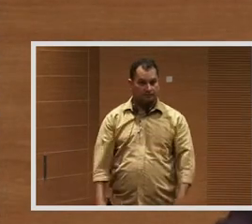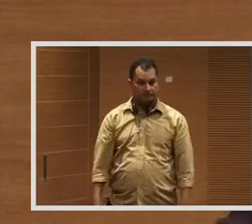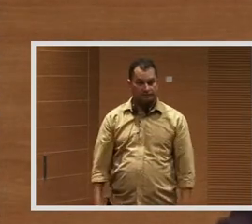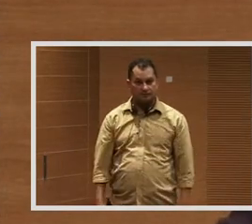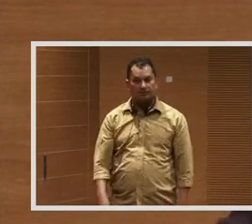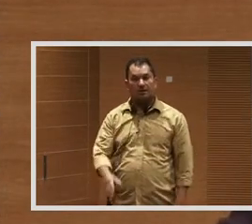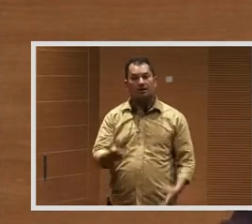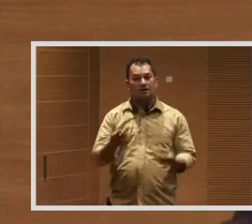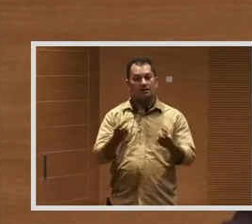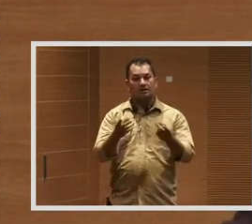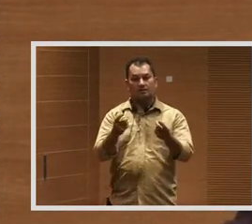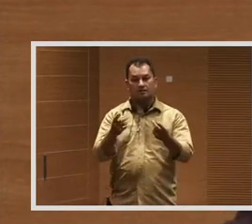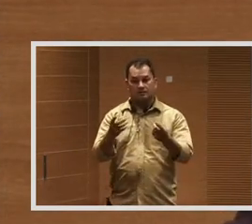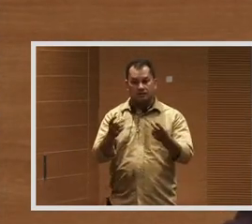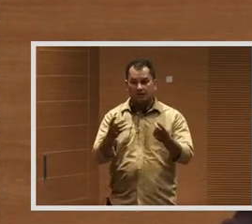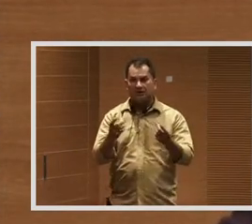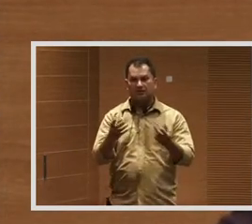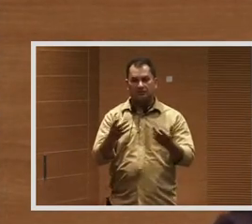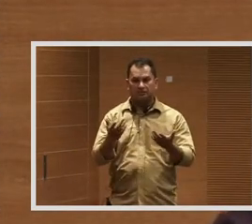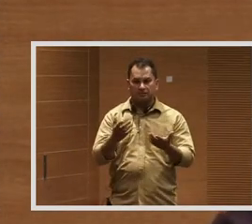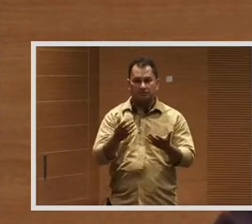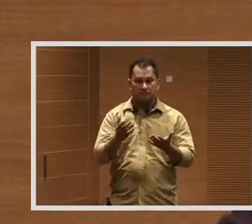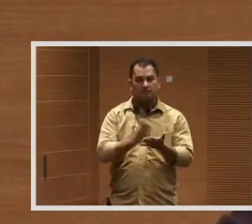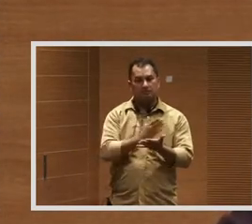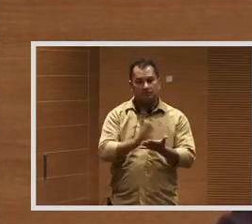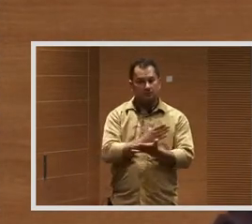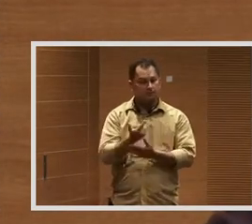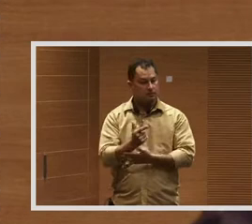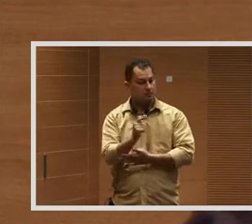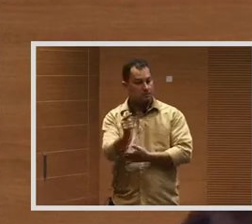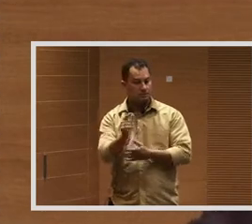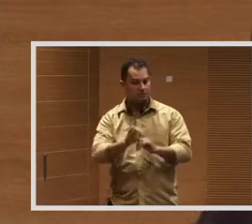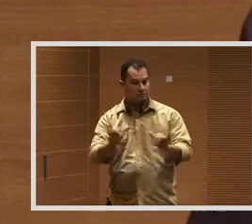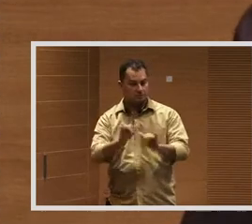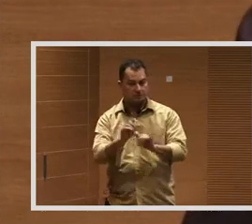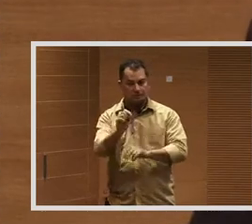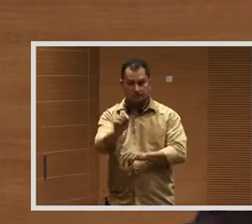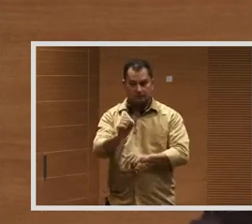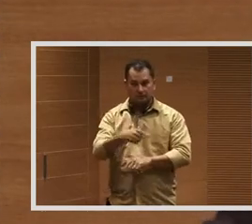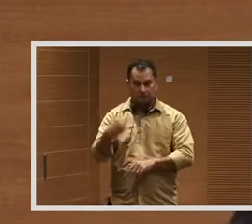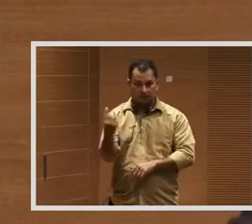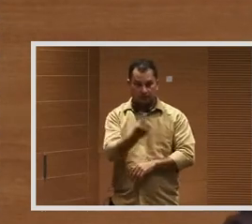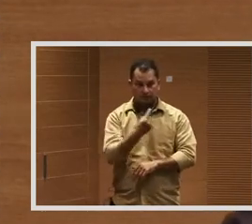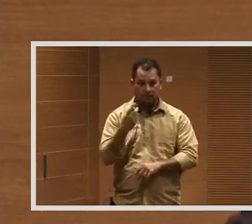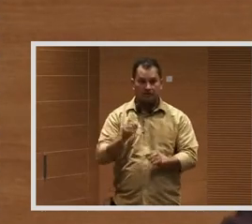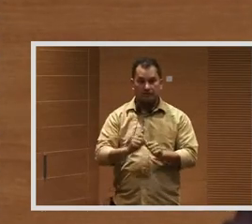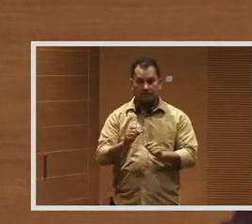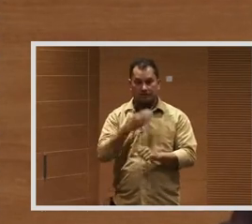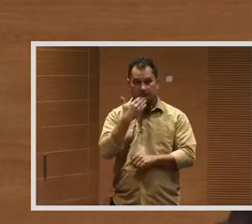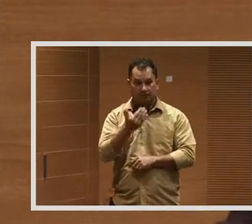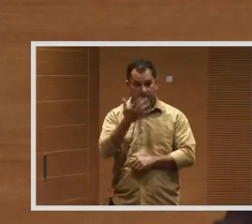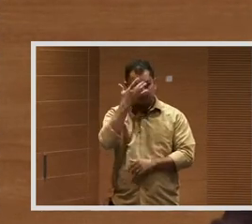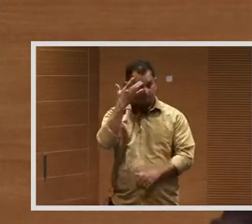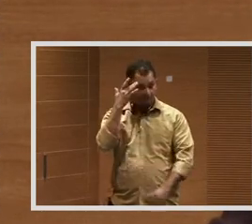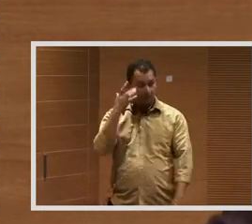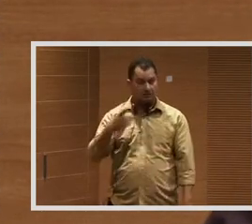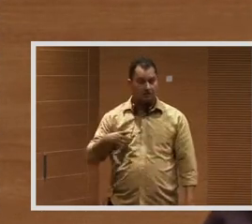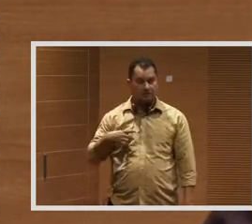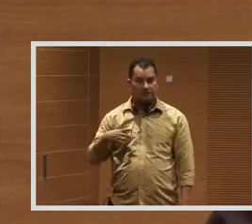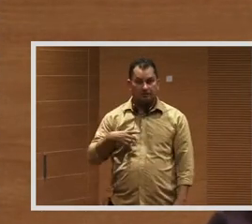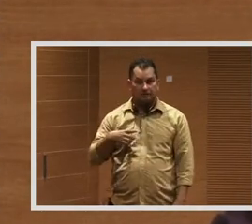da livraria. Outra coisa é que nós estamos fazendo um pedido às pessoas que